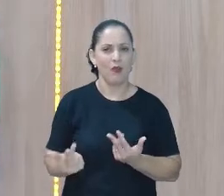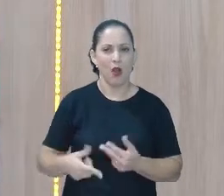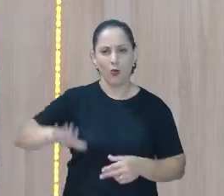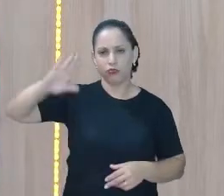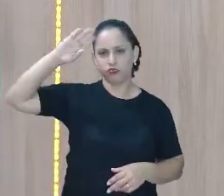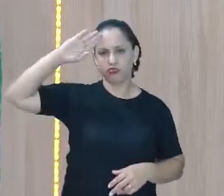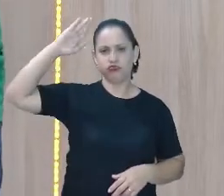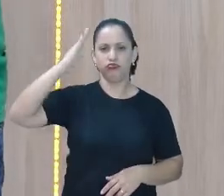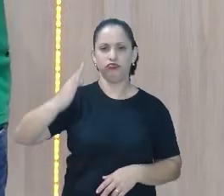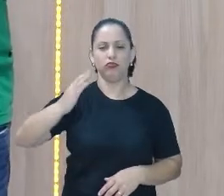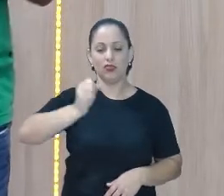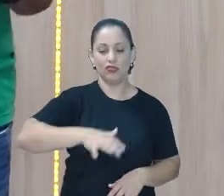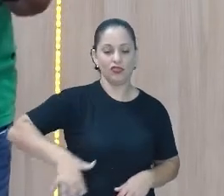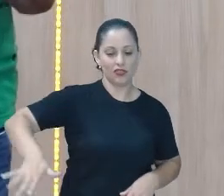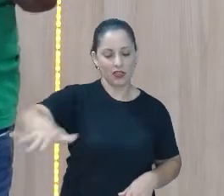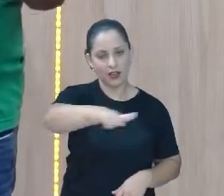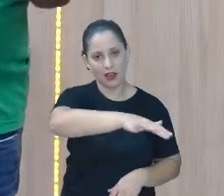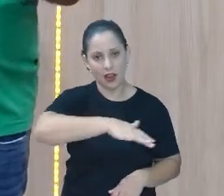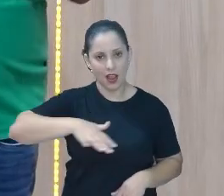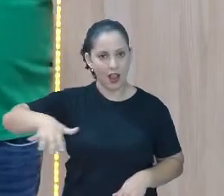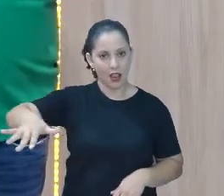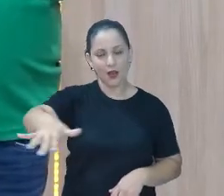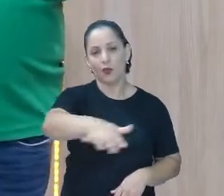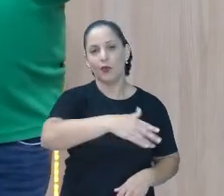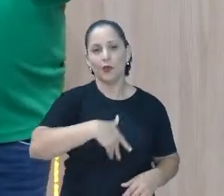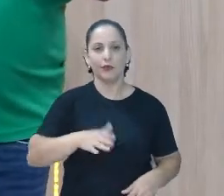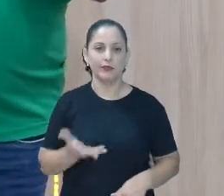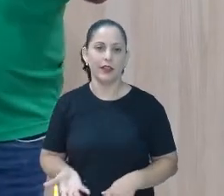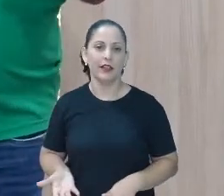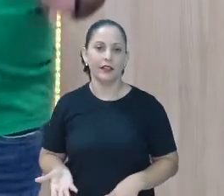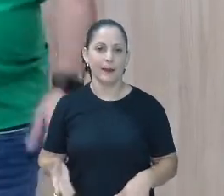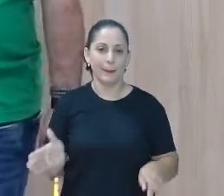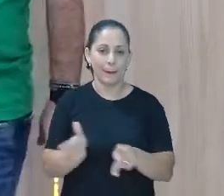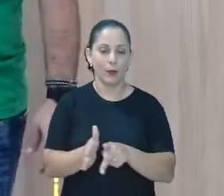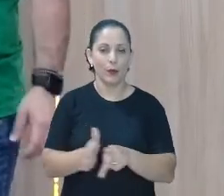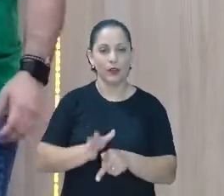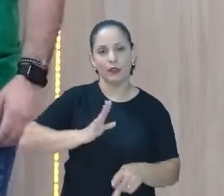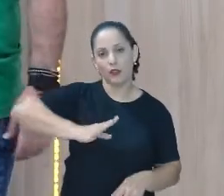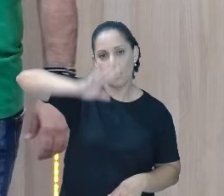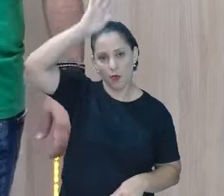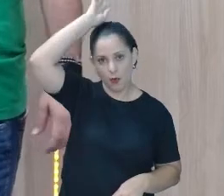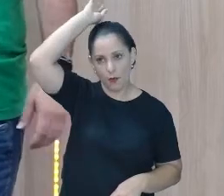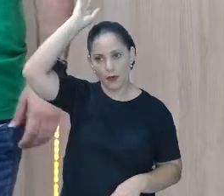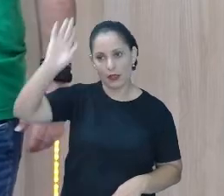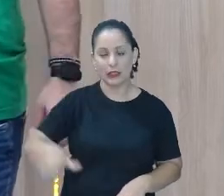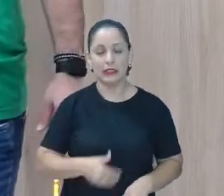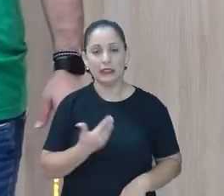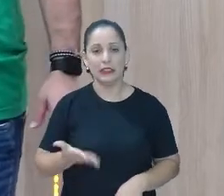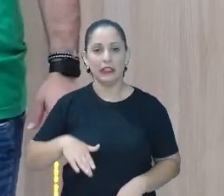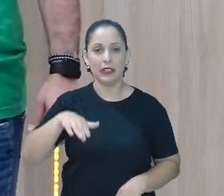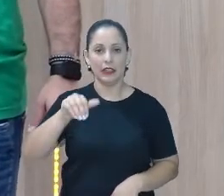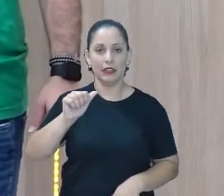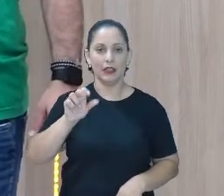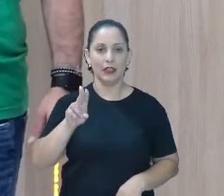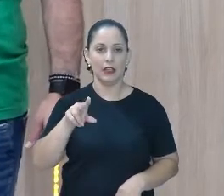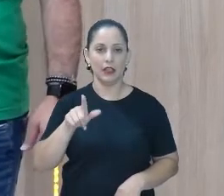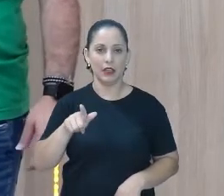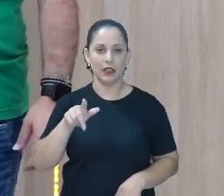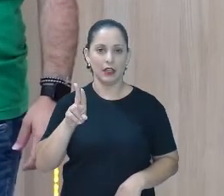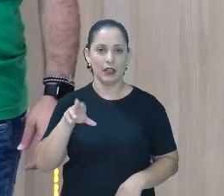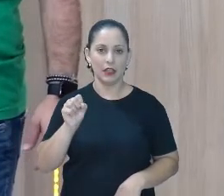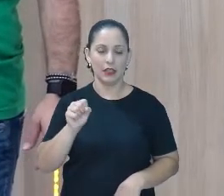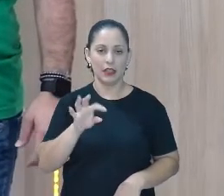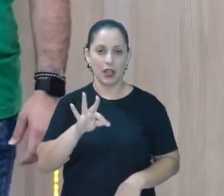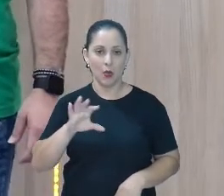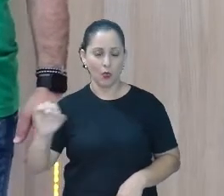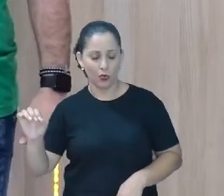comandante geral, né, do exército, né, das legiões romanas, e Augusto era o título de divino.